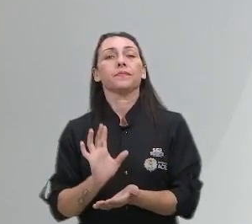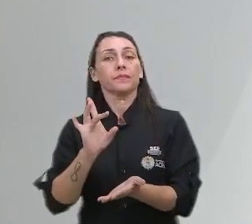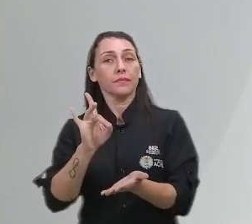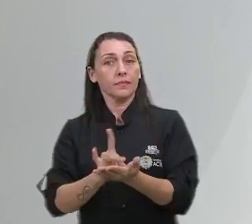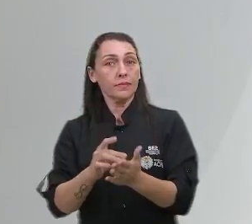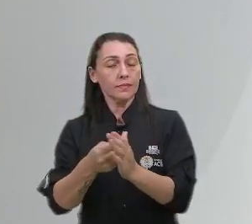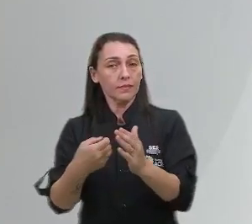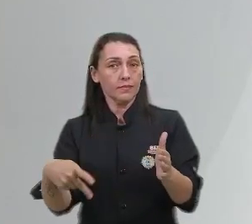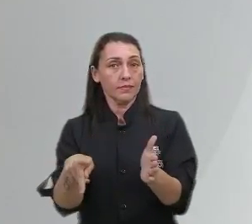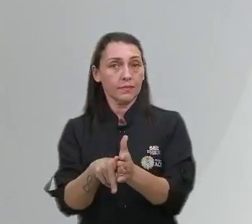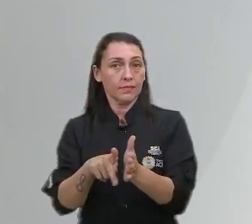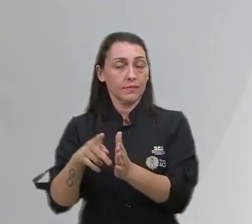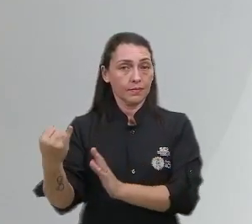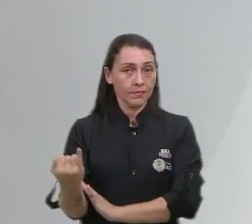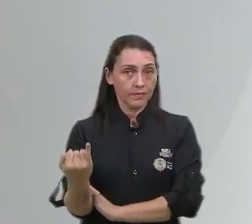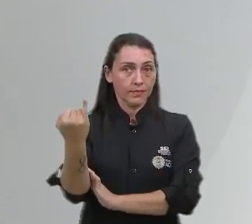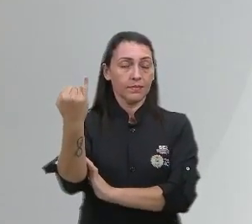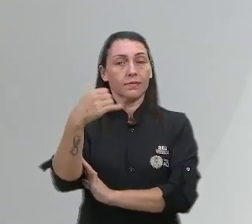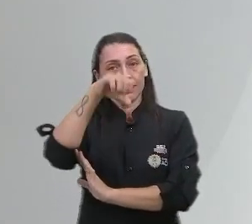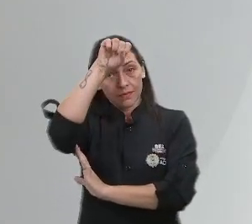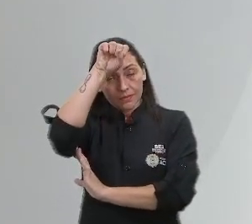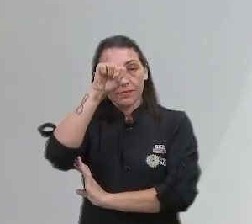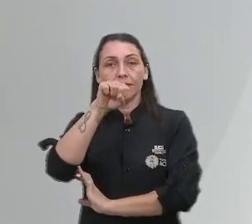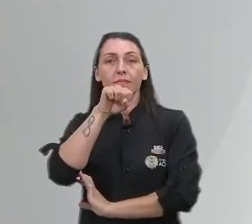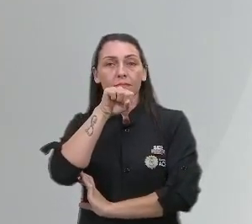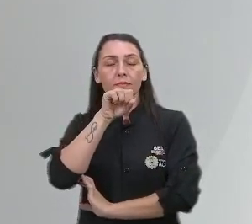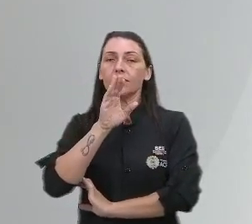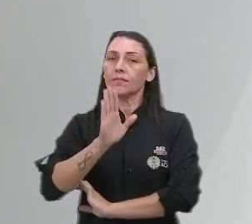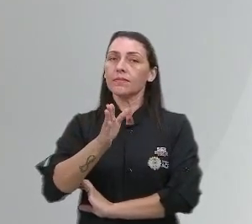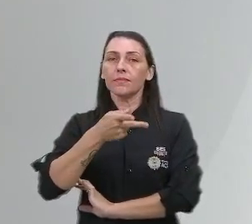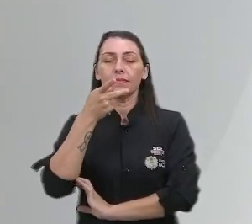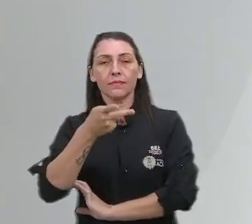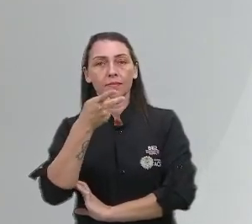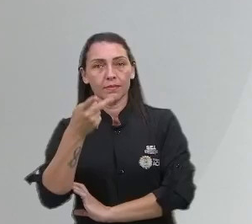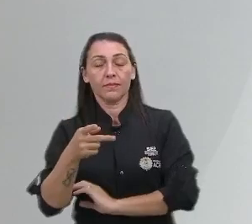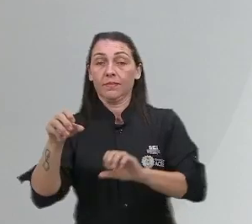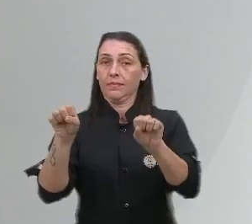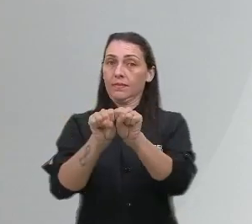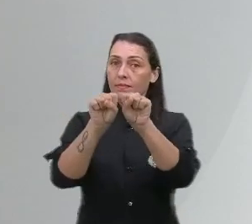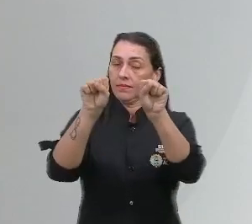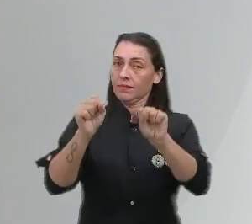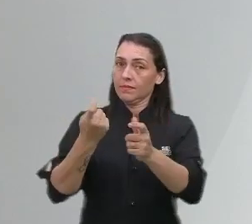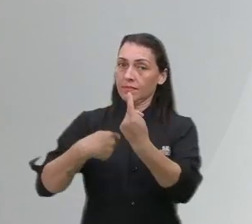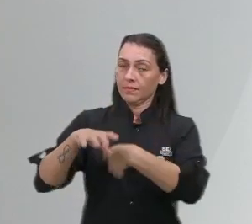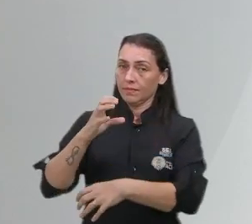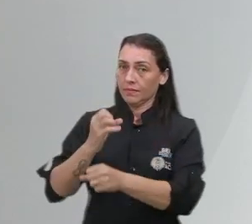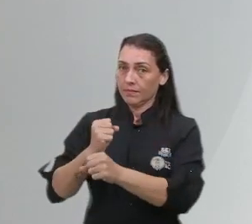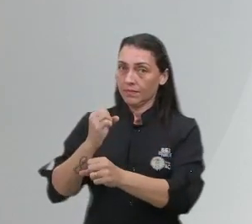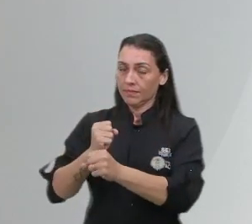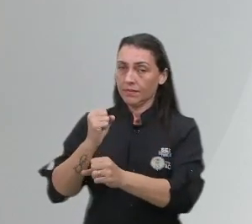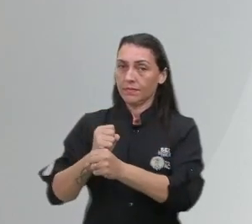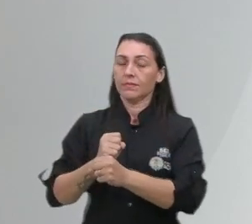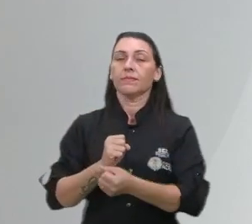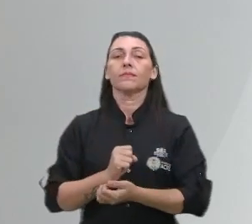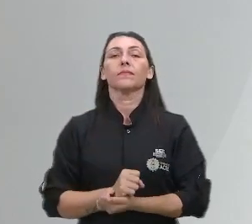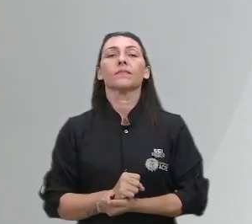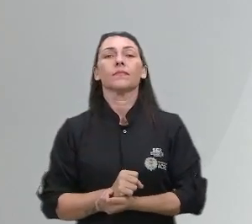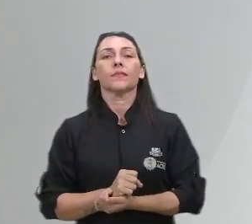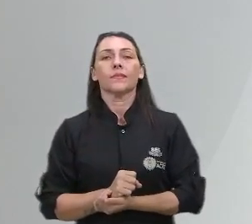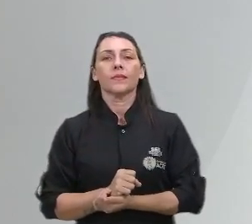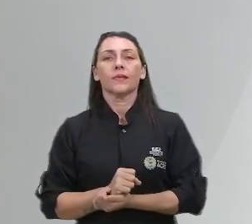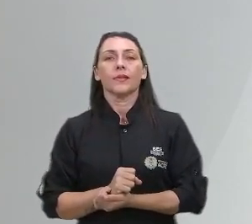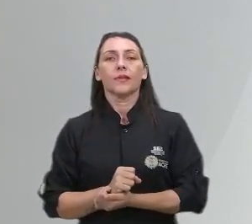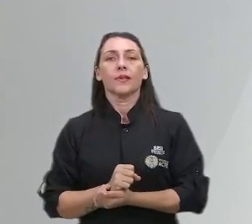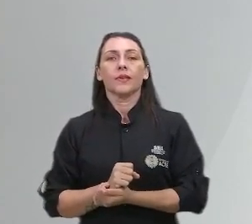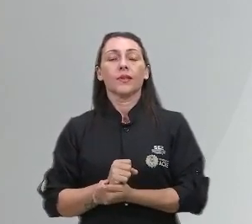uma característica muito importante do socialismo, que, como eu já disse, é um sistema econômico que contrapõe